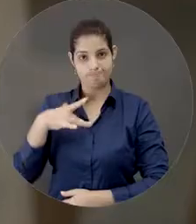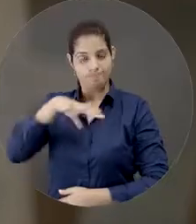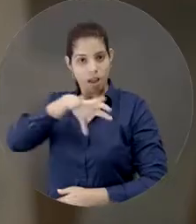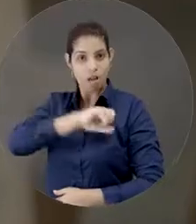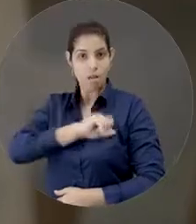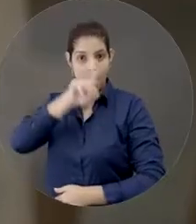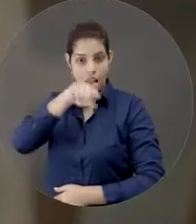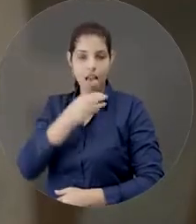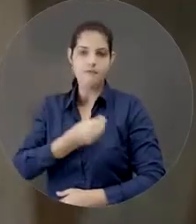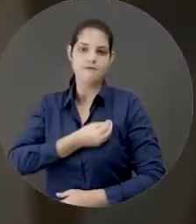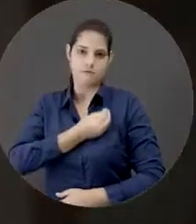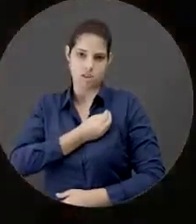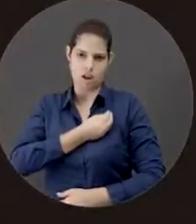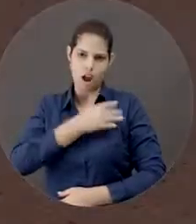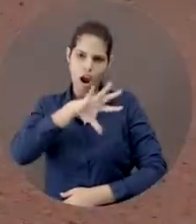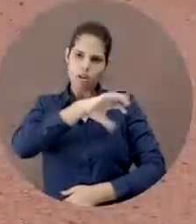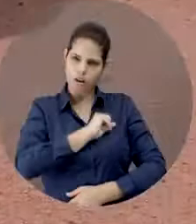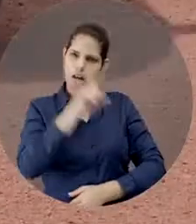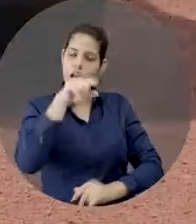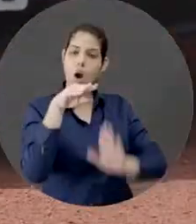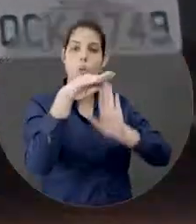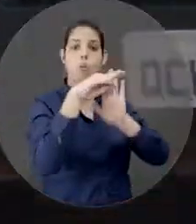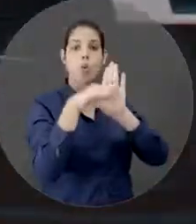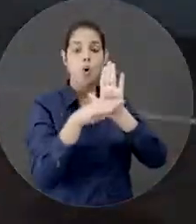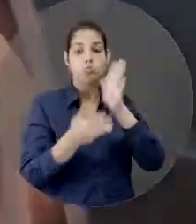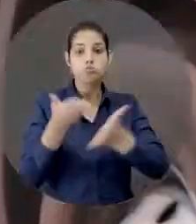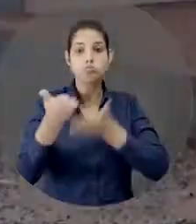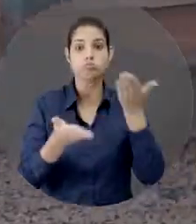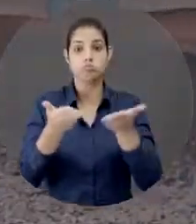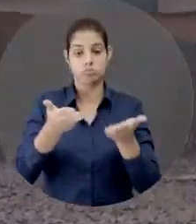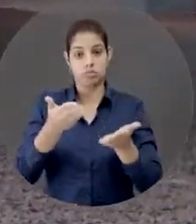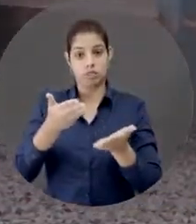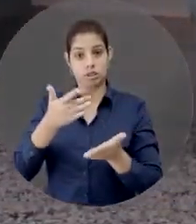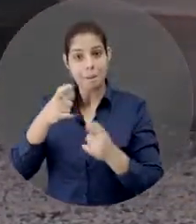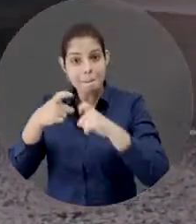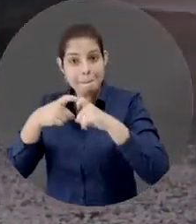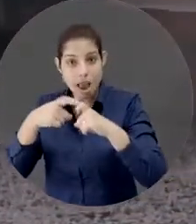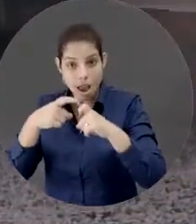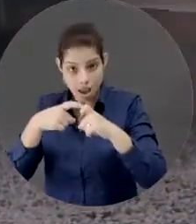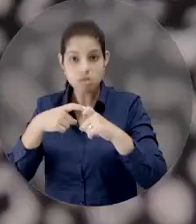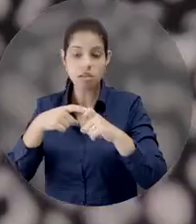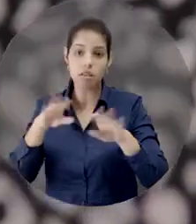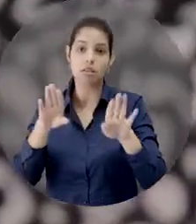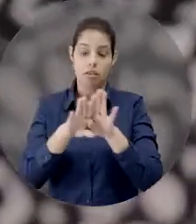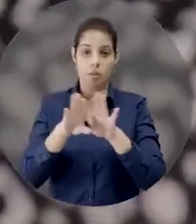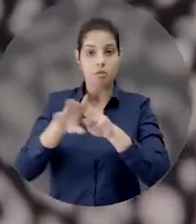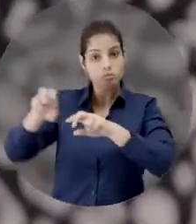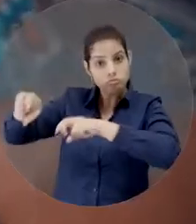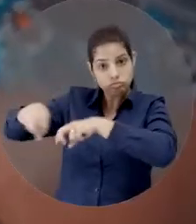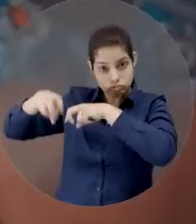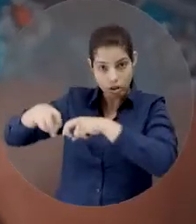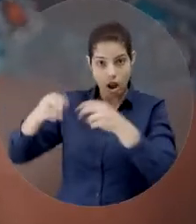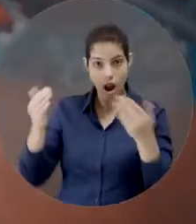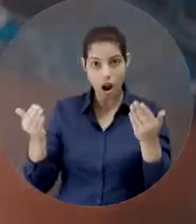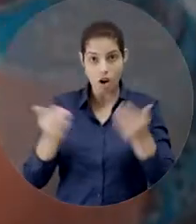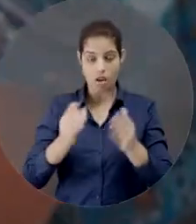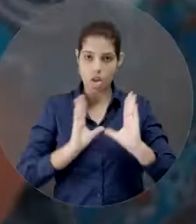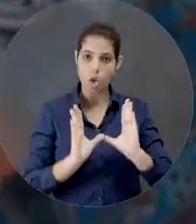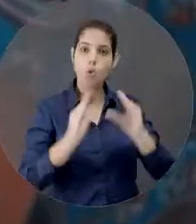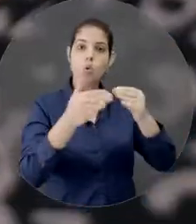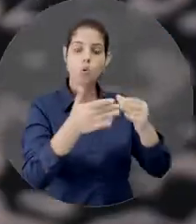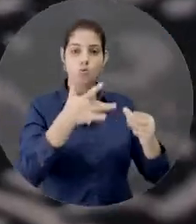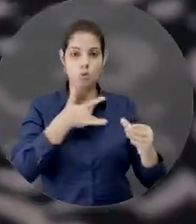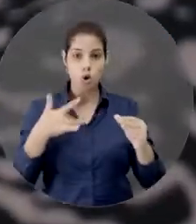saúde. O amor, ele é vida. Amor é o programa de assistência médica odontológica rural resgatado por nossa gestão.